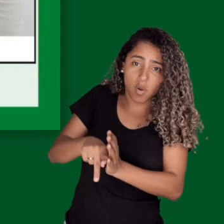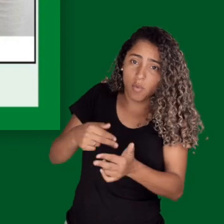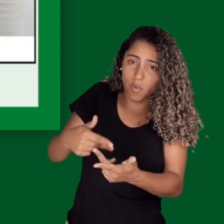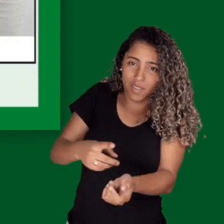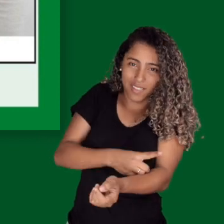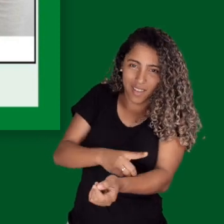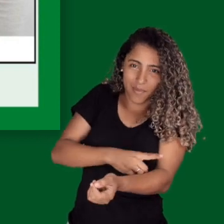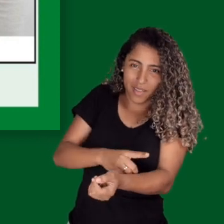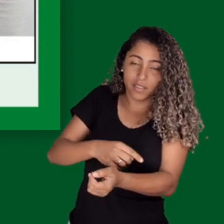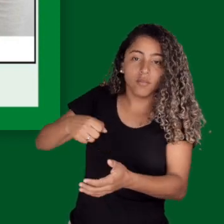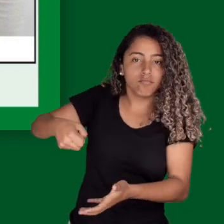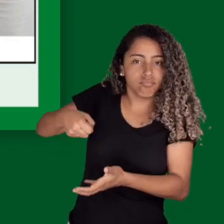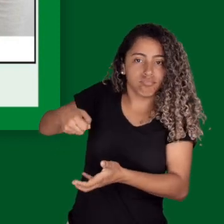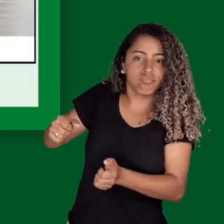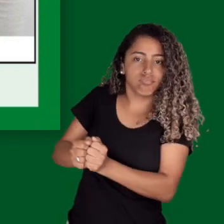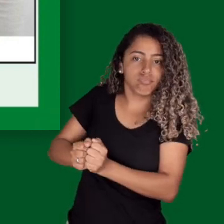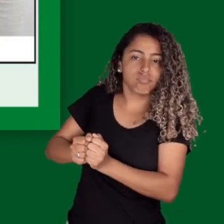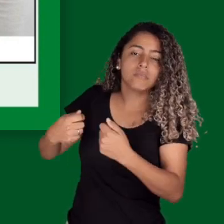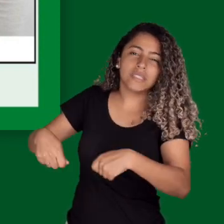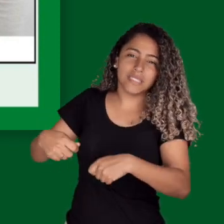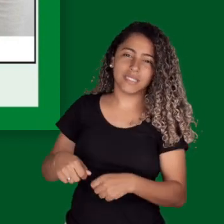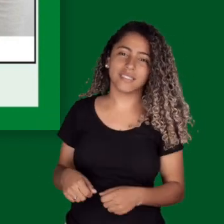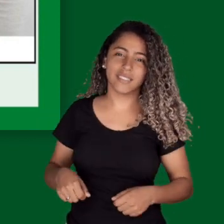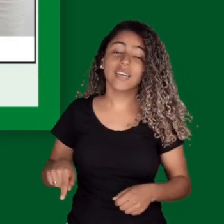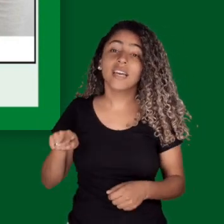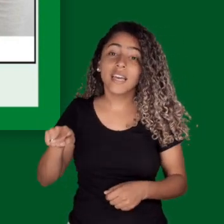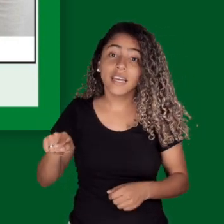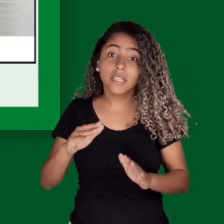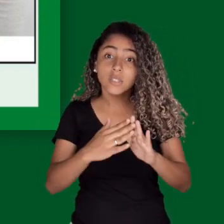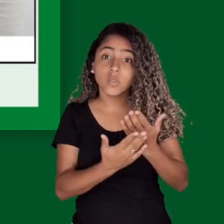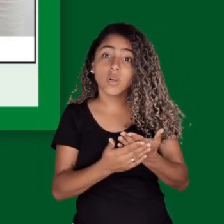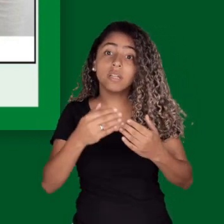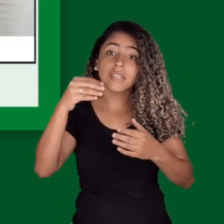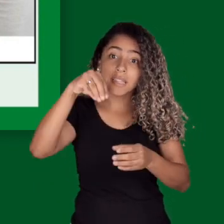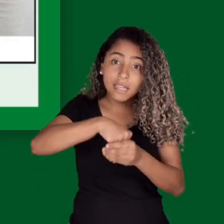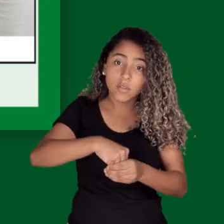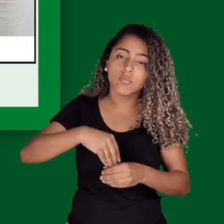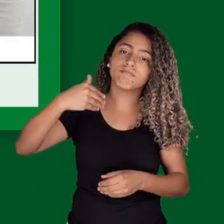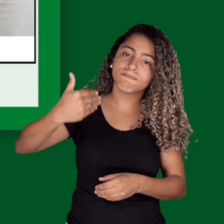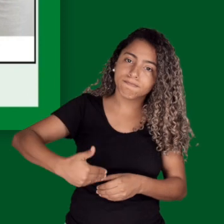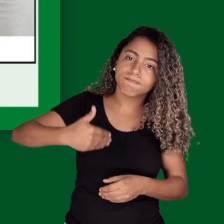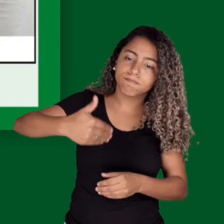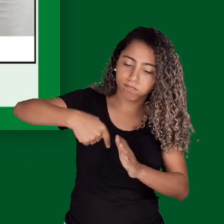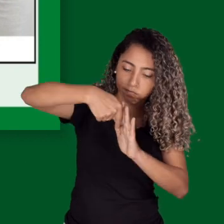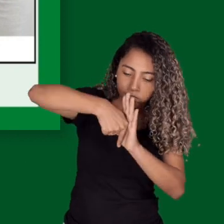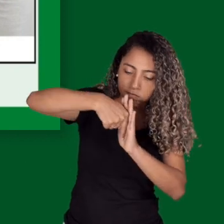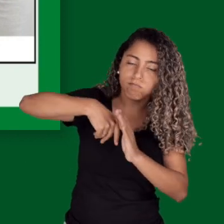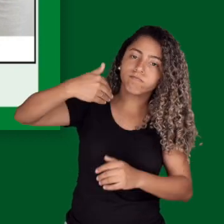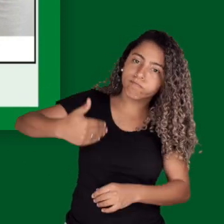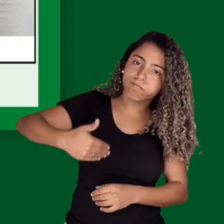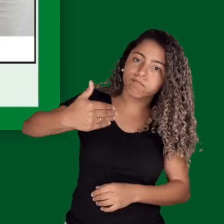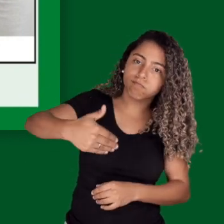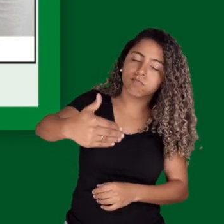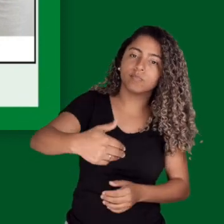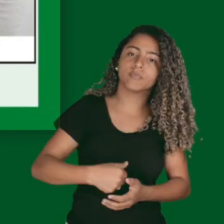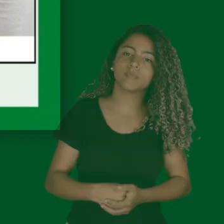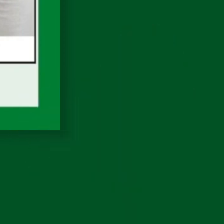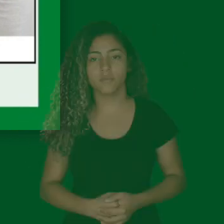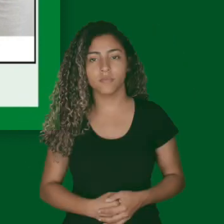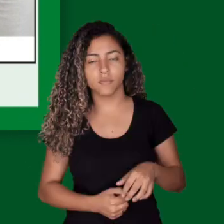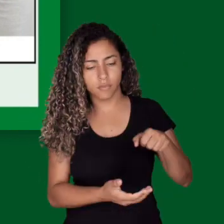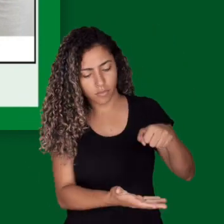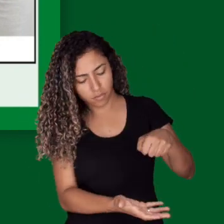escolar e que ele possa fazer o teste de glicemia frequentemente na escola. Então, esse kit de diabetes,